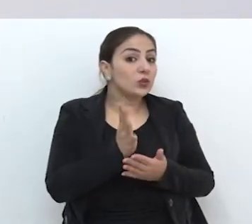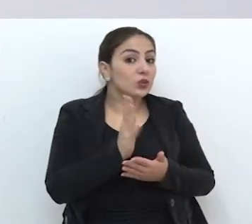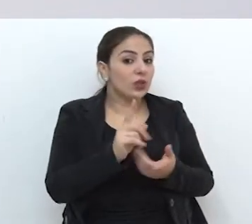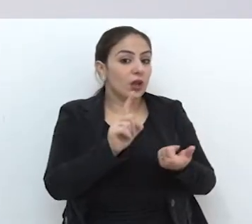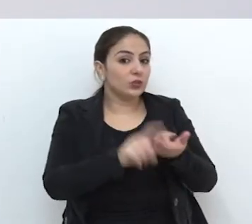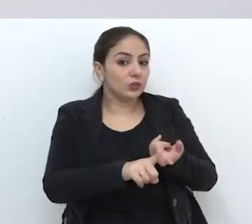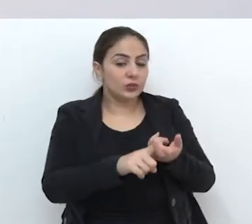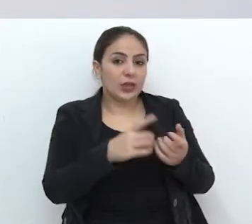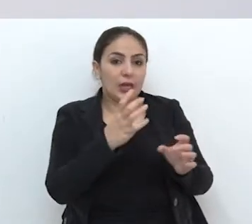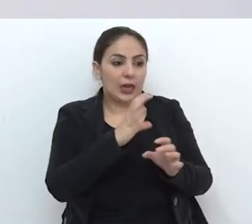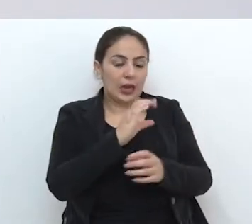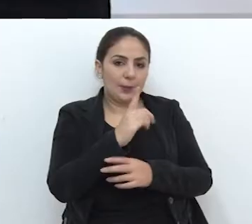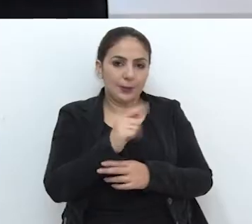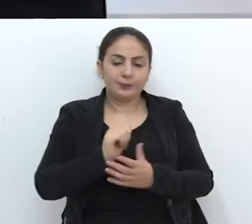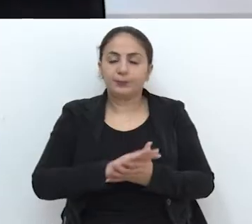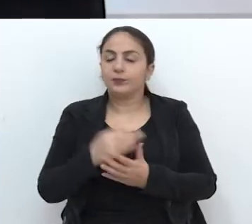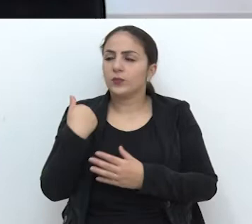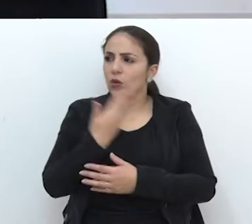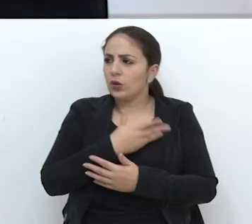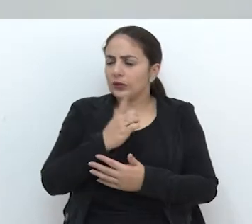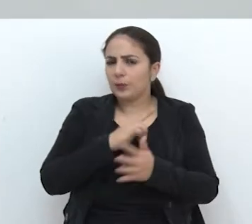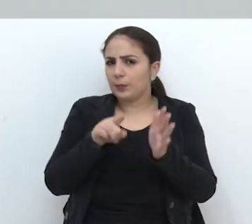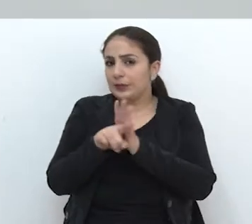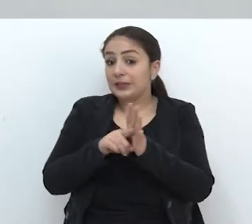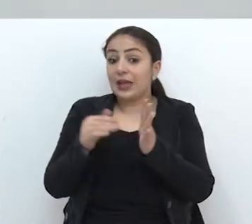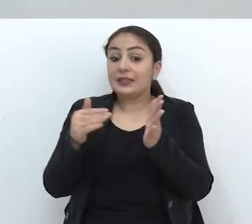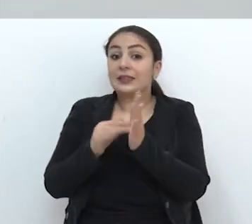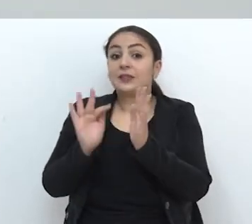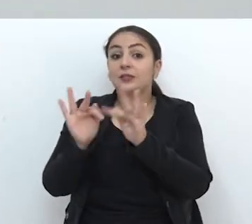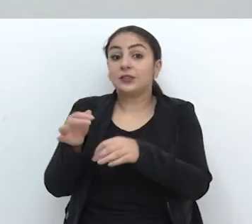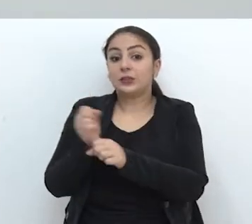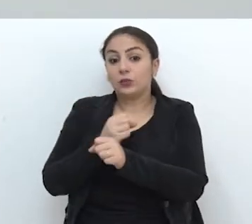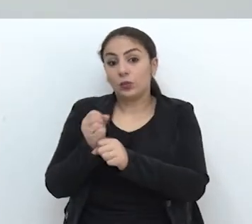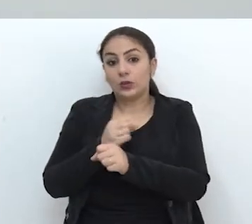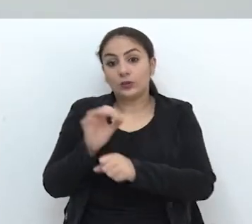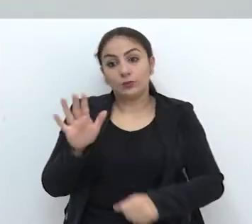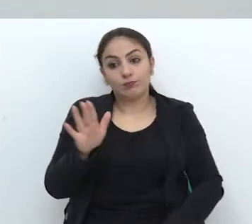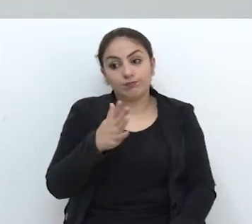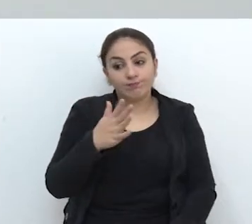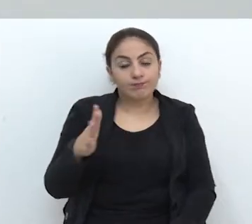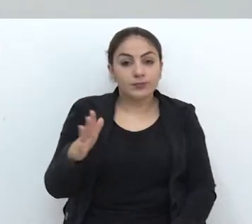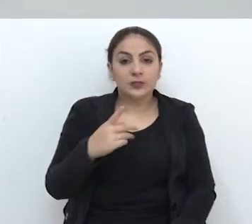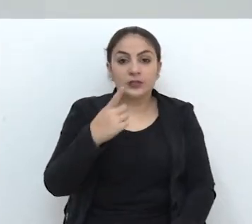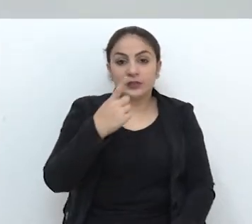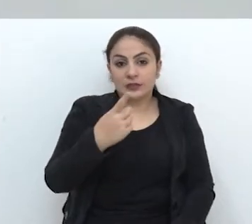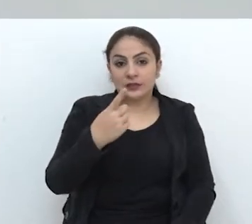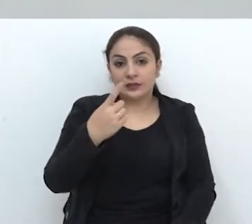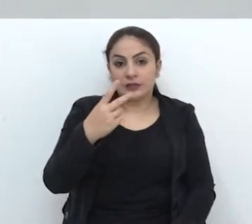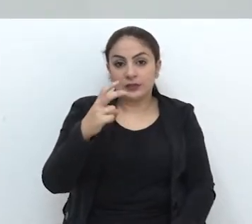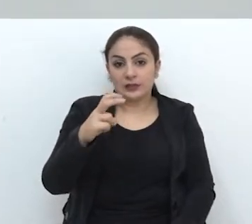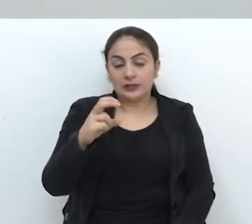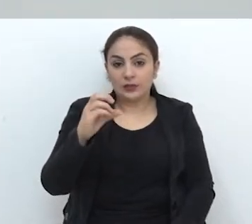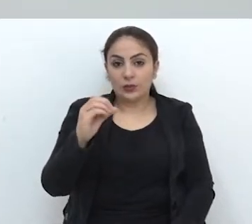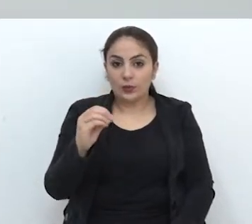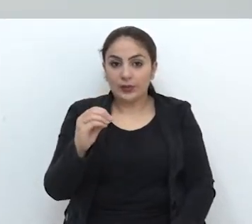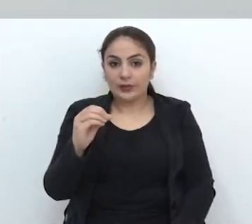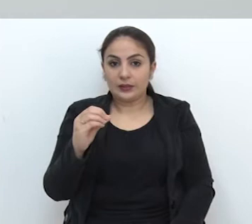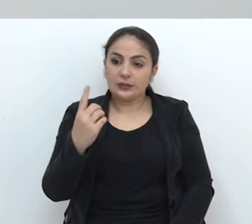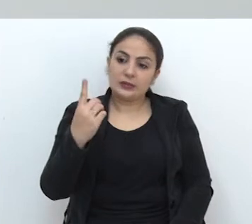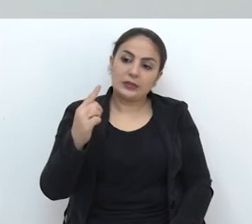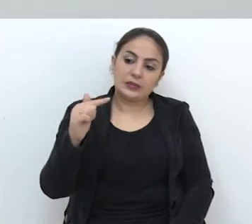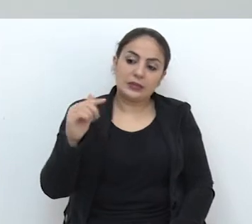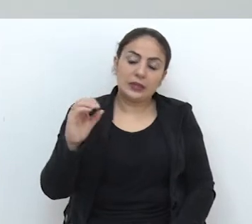já acumula em dívidas? Na verdade, nós fizemos uma estimativa até o final do ano. É aproximadamente de 150 a